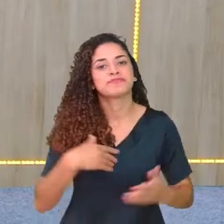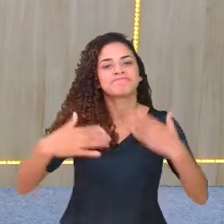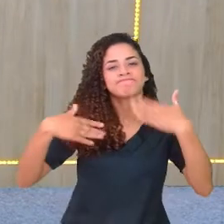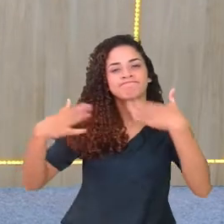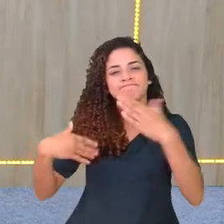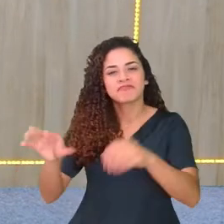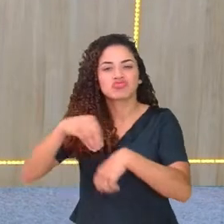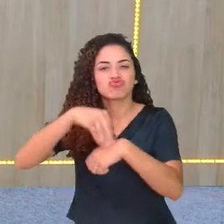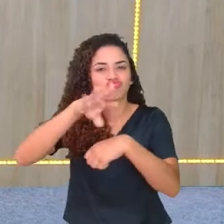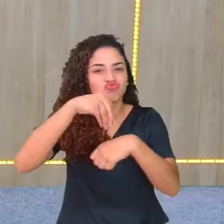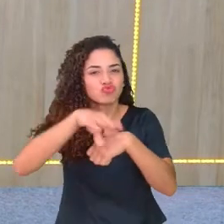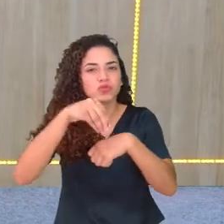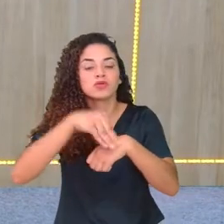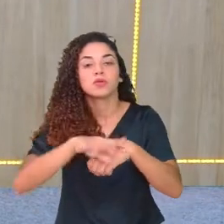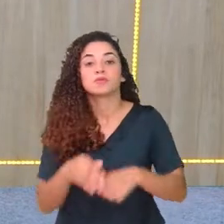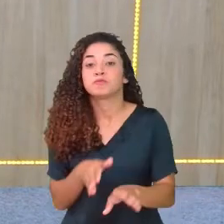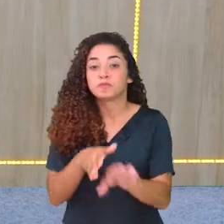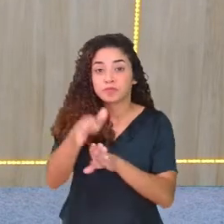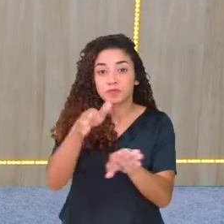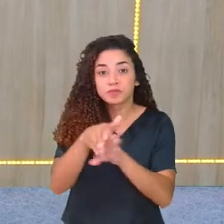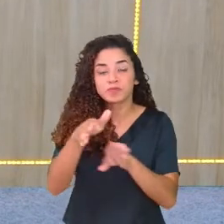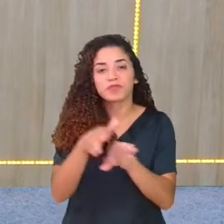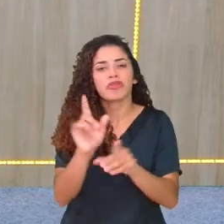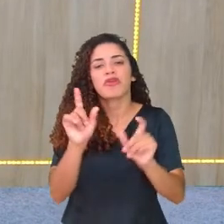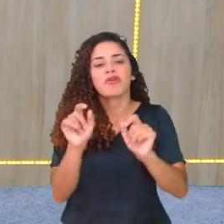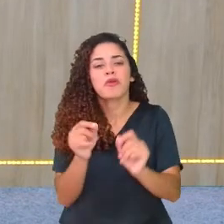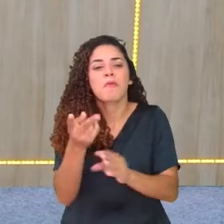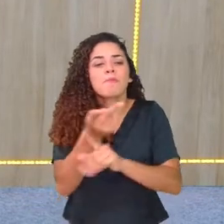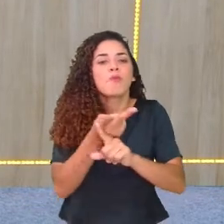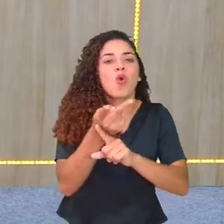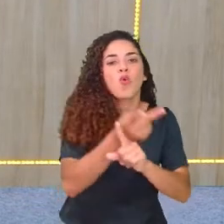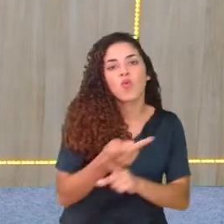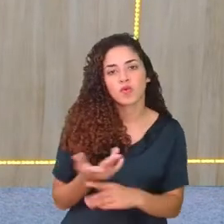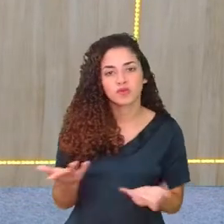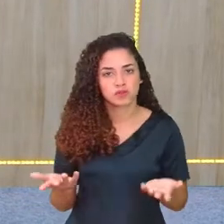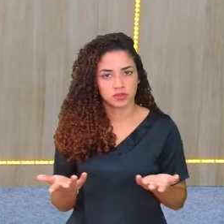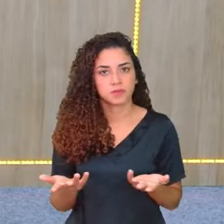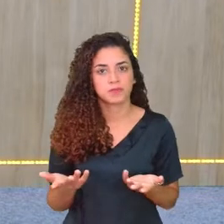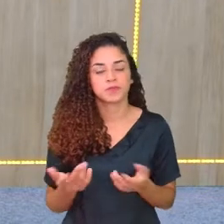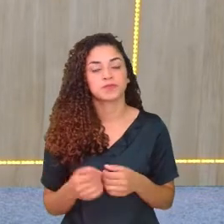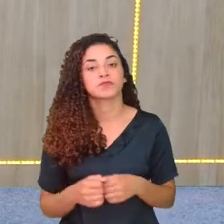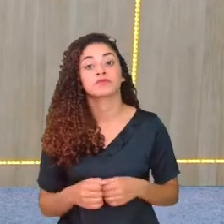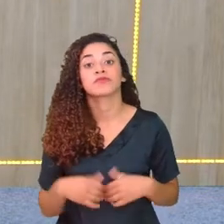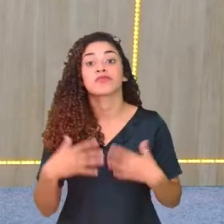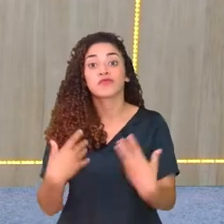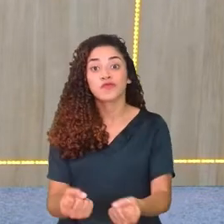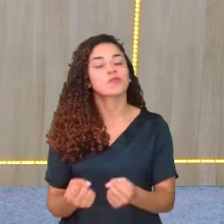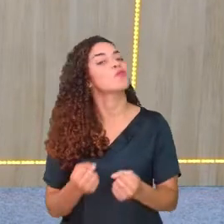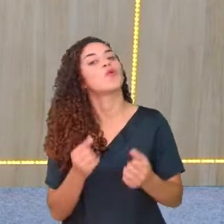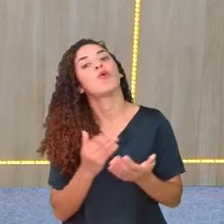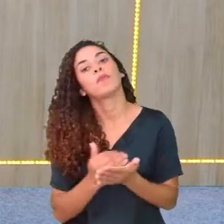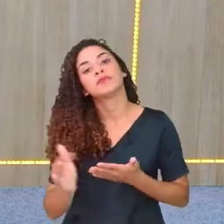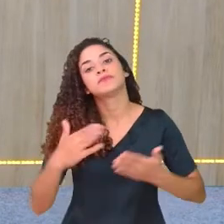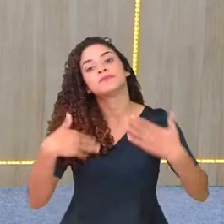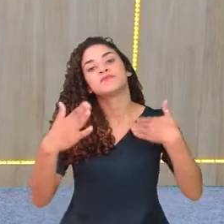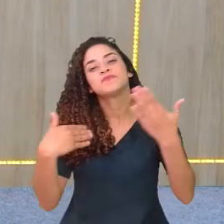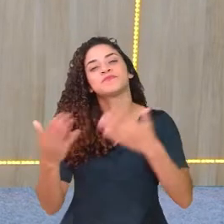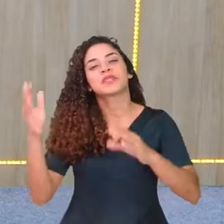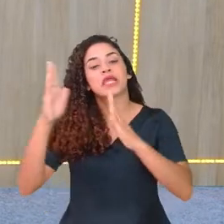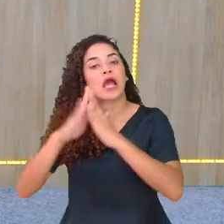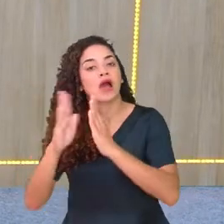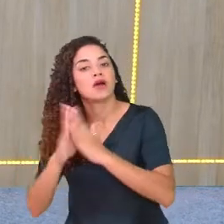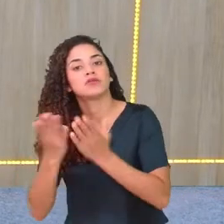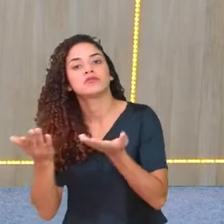vamos orientar a quem vocês devem procurar. Então, vamos aí começar a conversar em casa. E a dizer